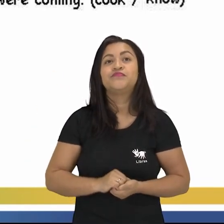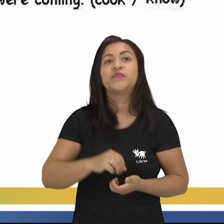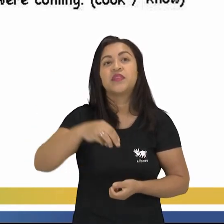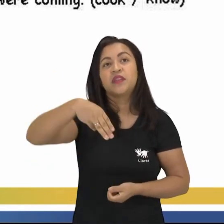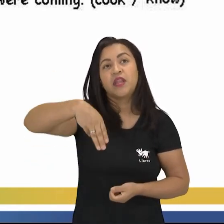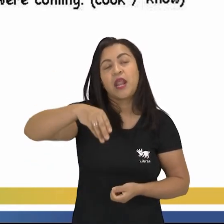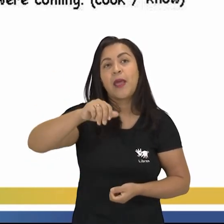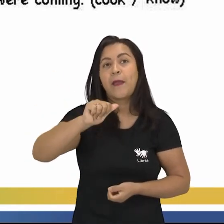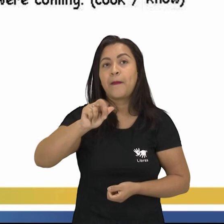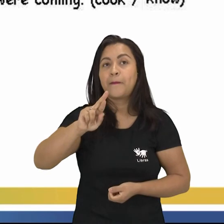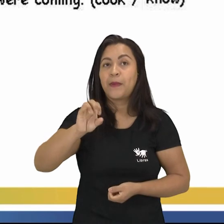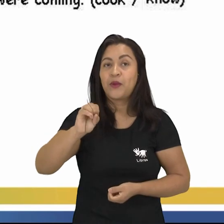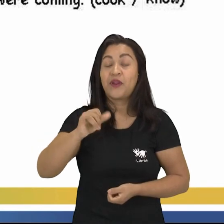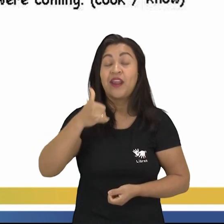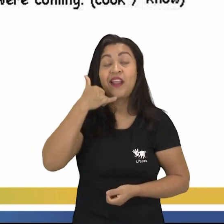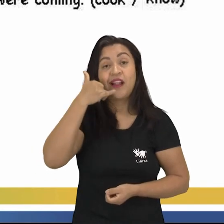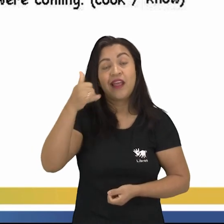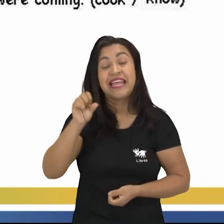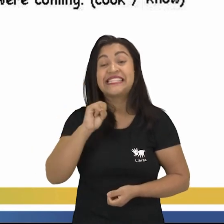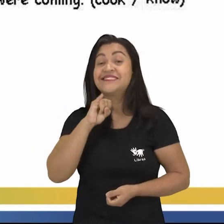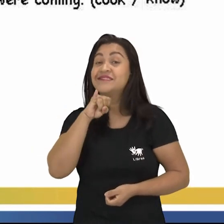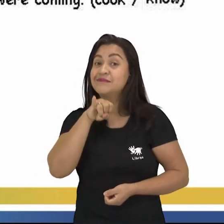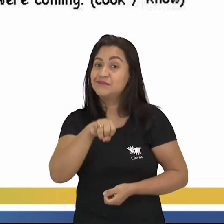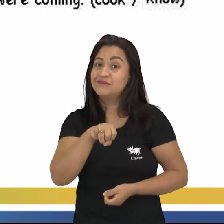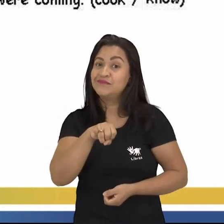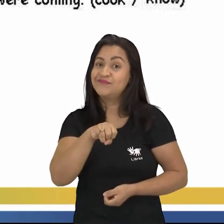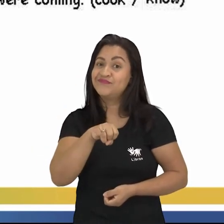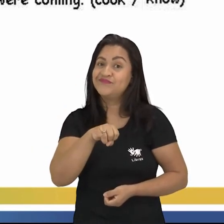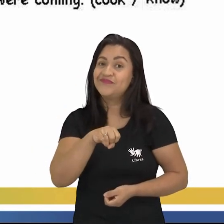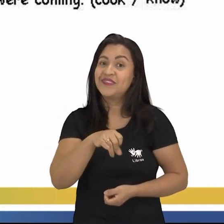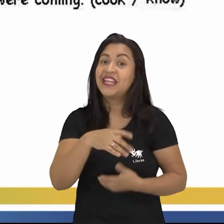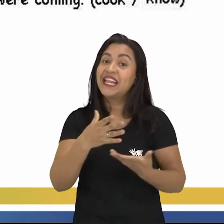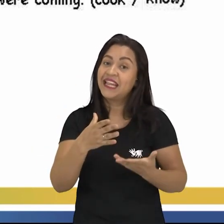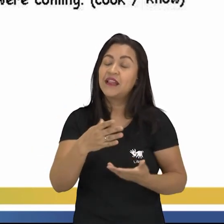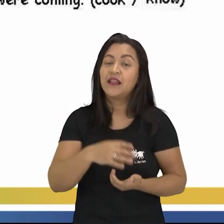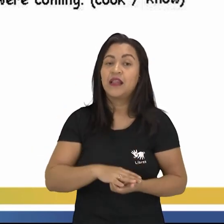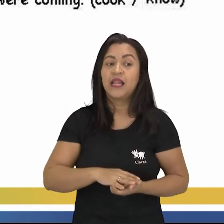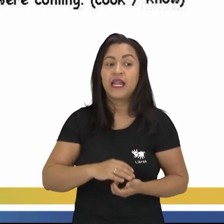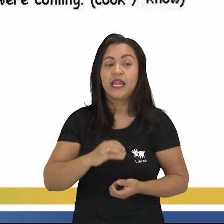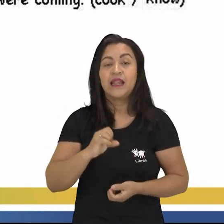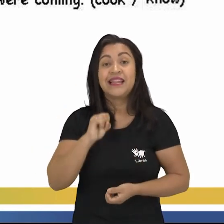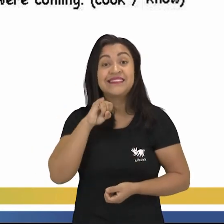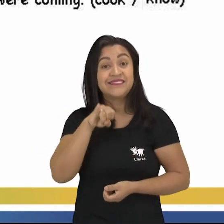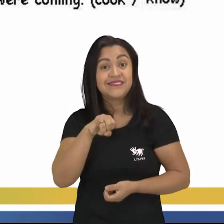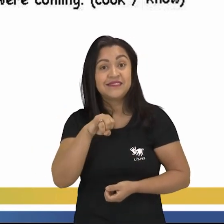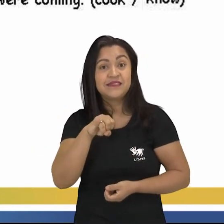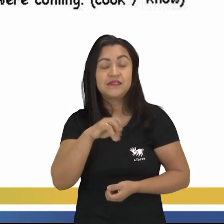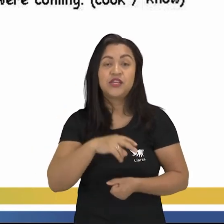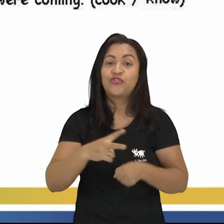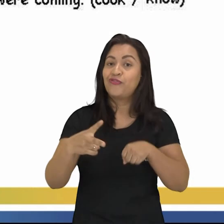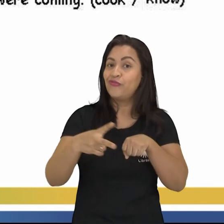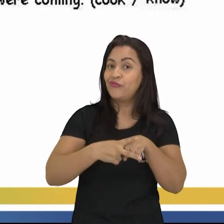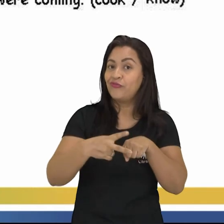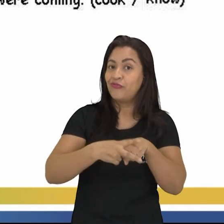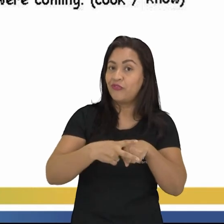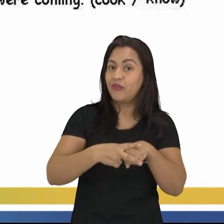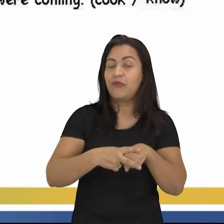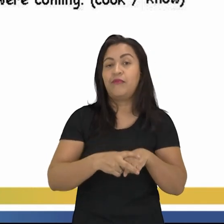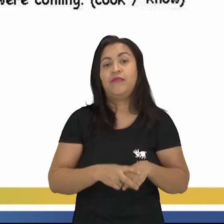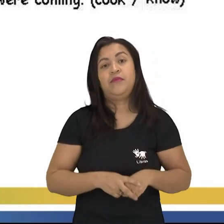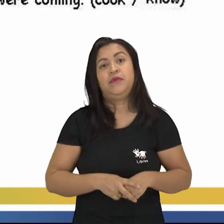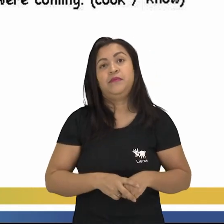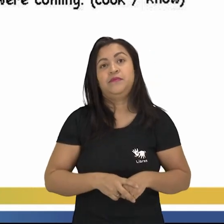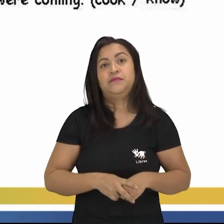te ligado se ela... Essa condição de ser vem no past perfect, segundo verbo no past